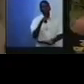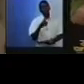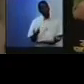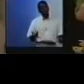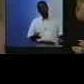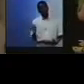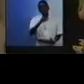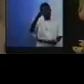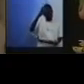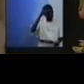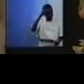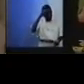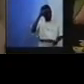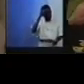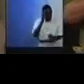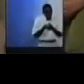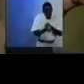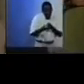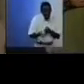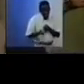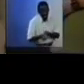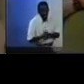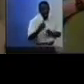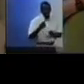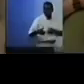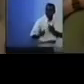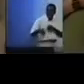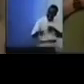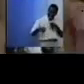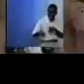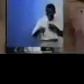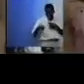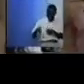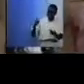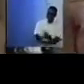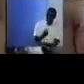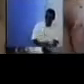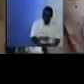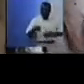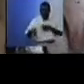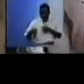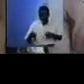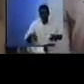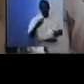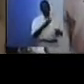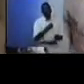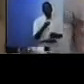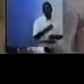com o egoísmo, e por isso as pessoas são tristes. Por isso as pessoas precisam de